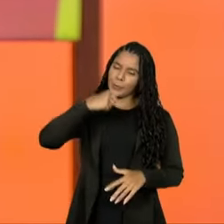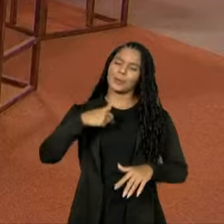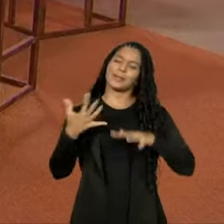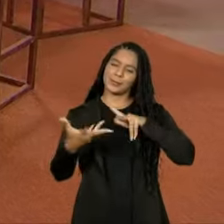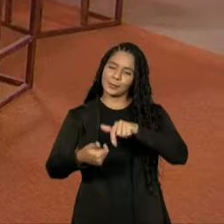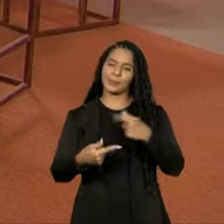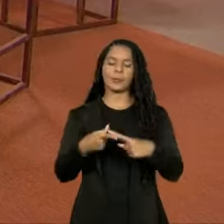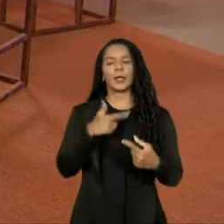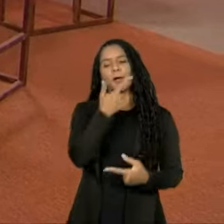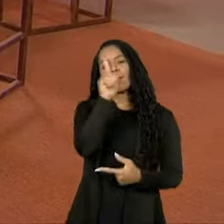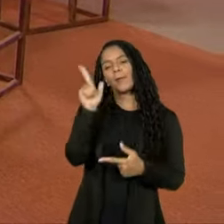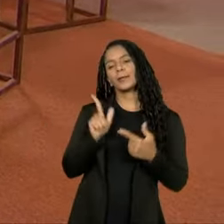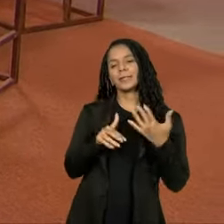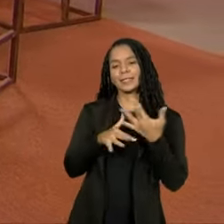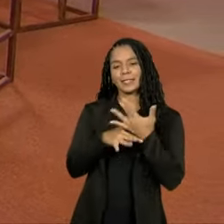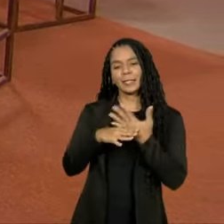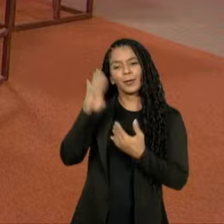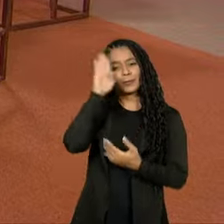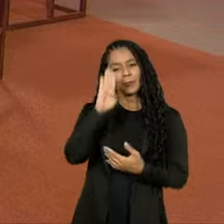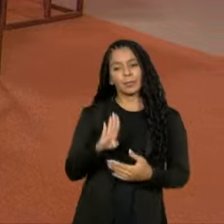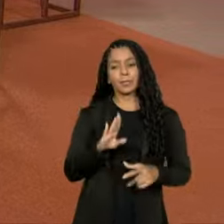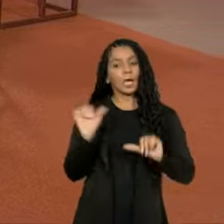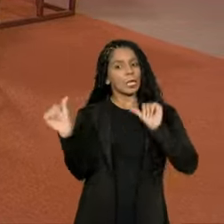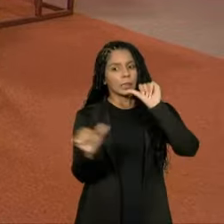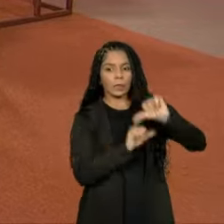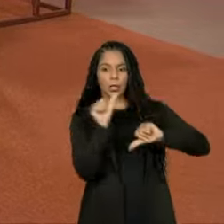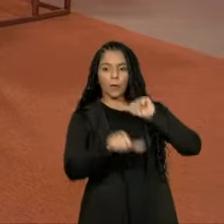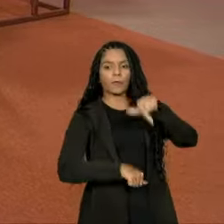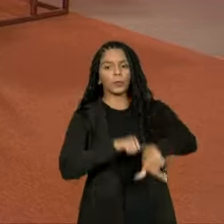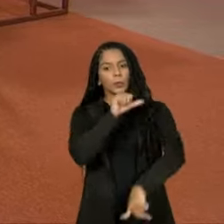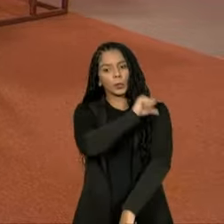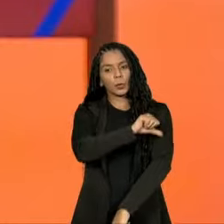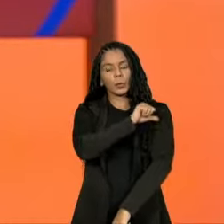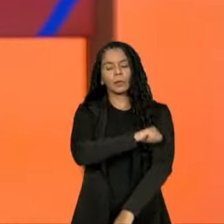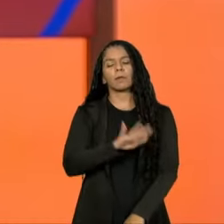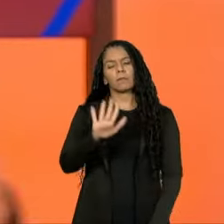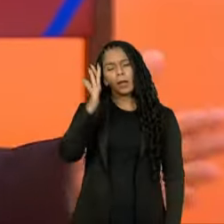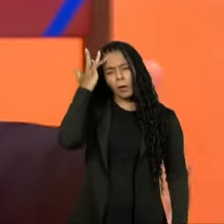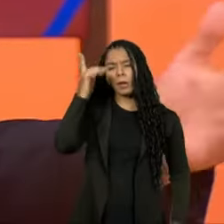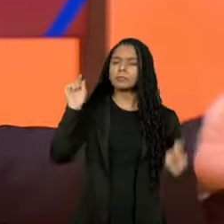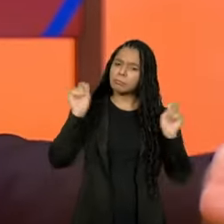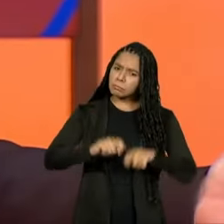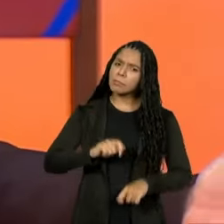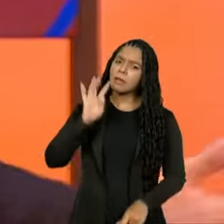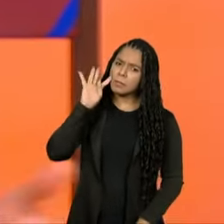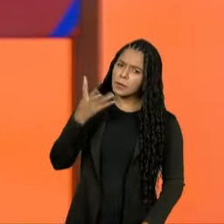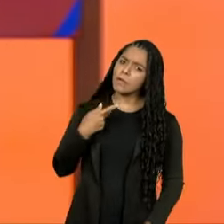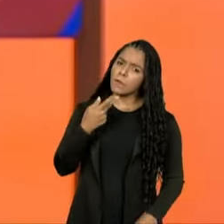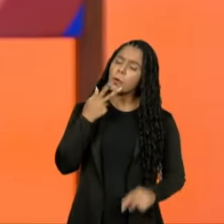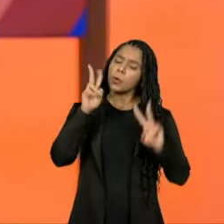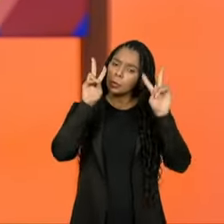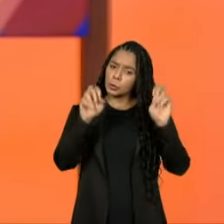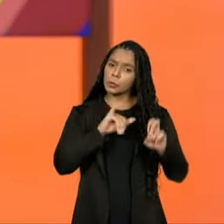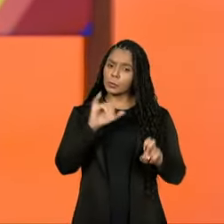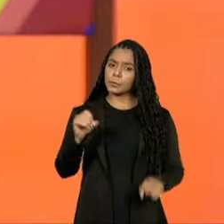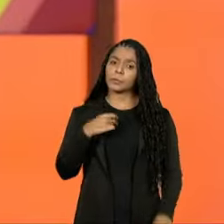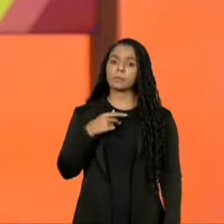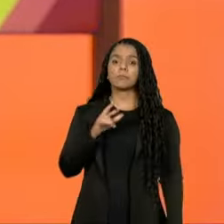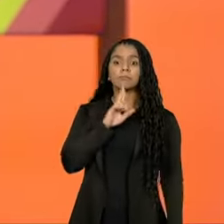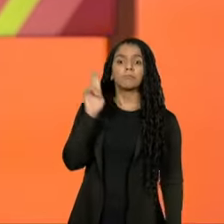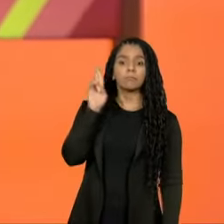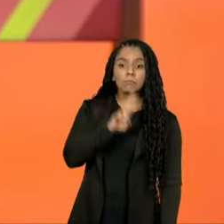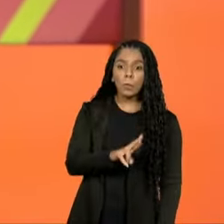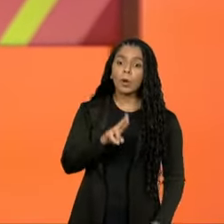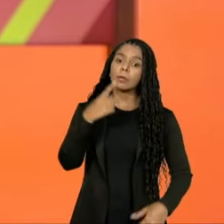outras cidades do Brasil não virem o que virou esse estado, né? Eu acho que tem solução, já falou um pouco sobre isso aqui. Eu acho que a solução está na